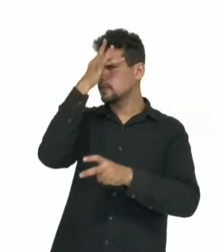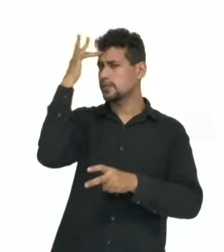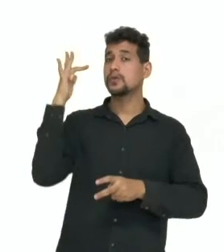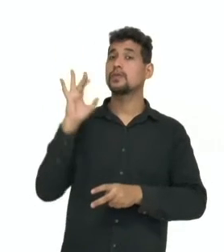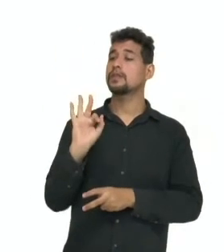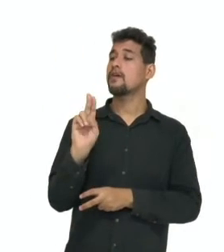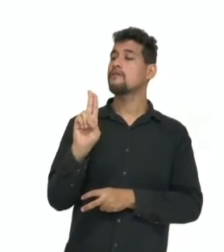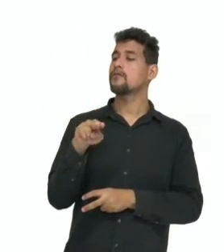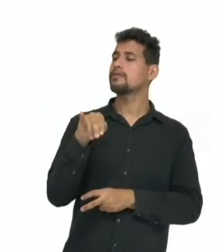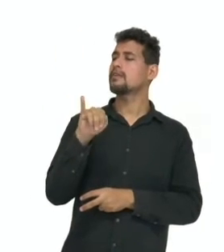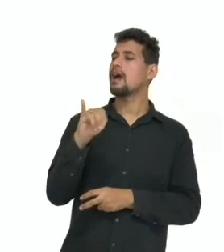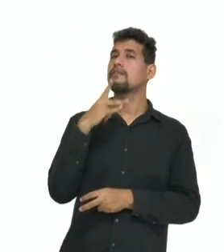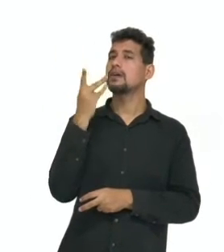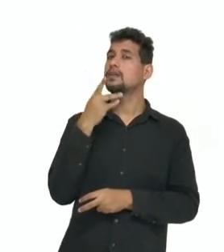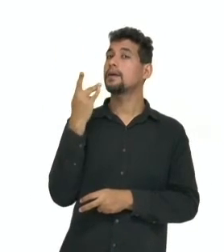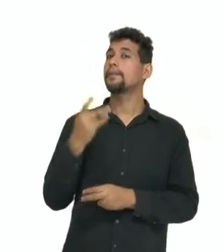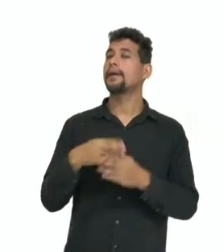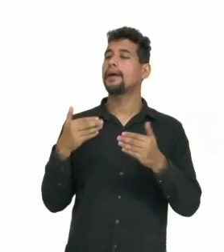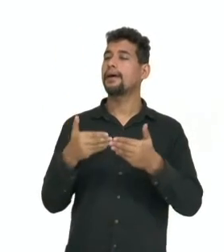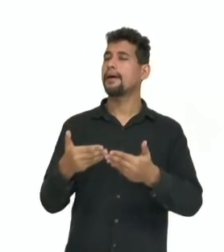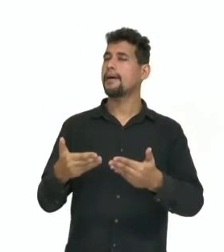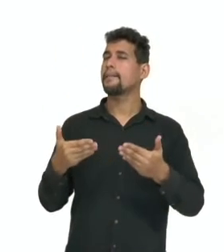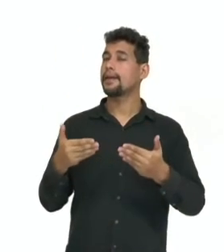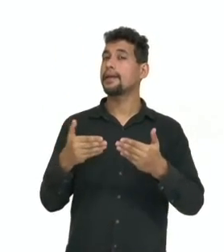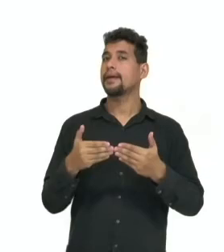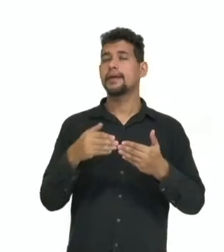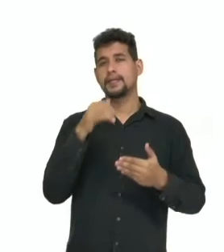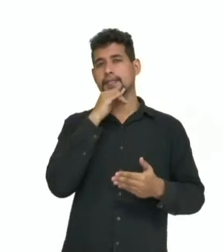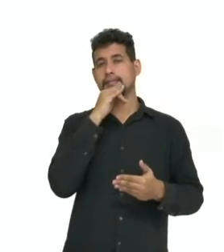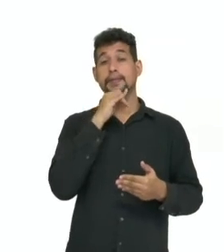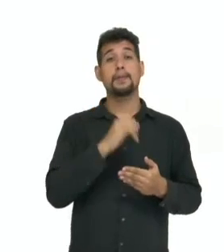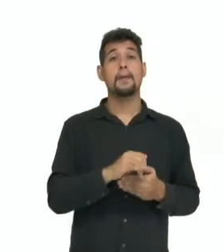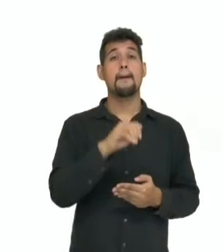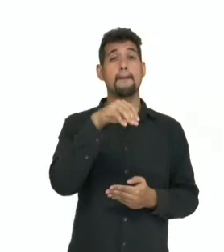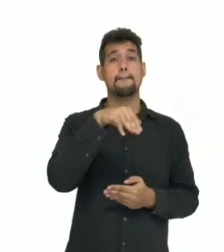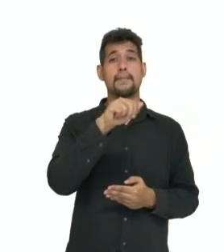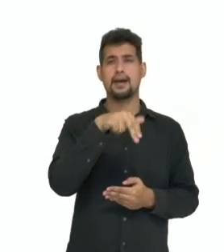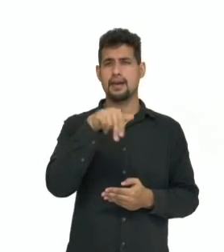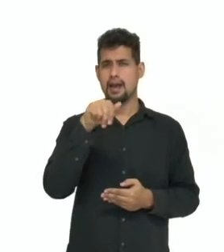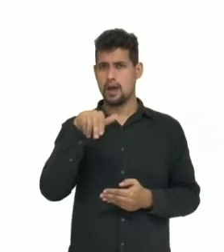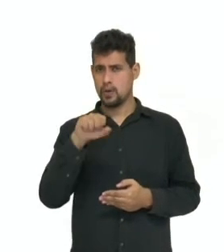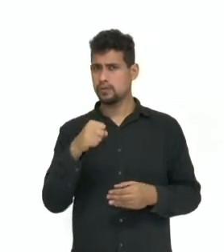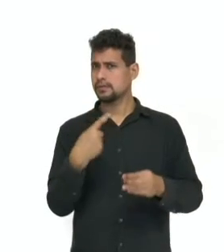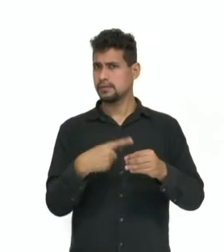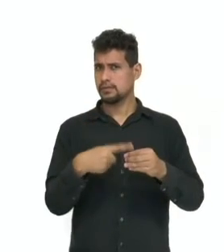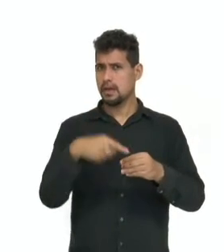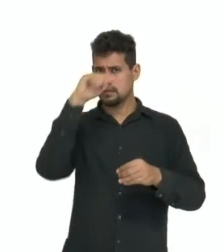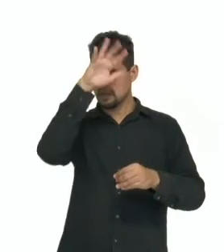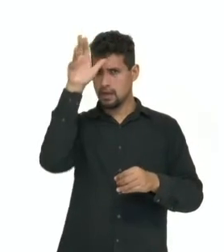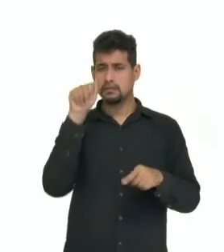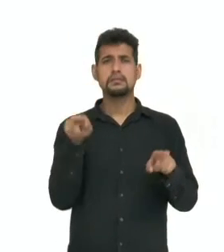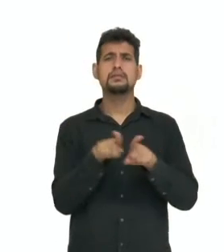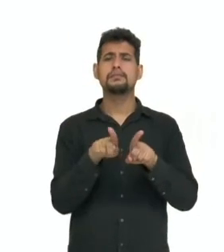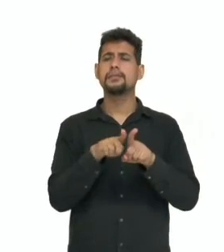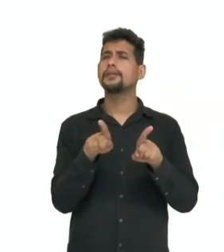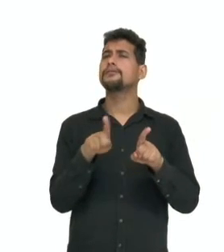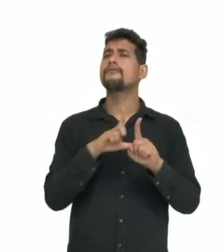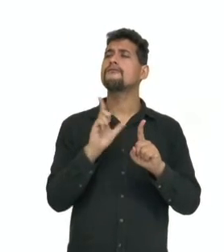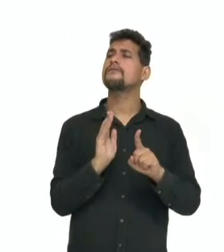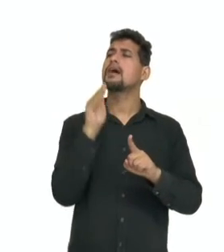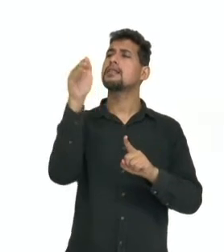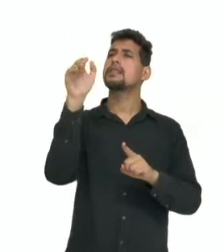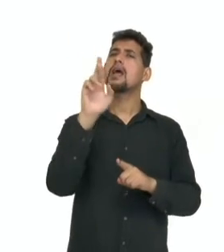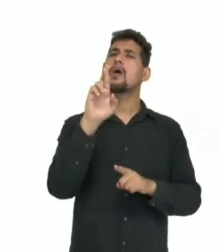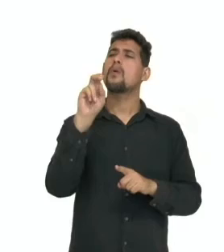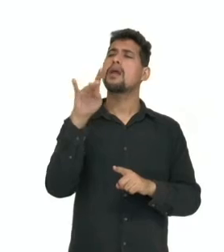FUNAI contar que para abrir o trecho que liga Manaus a Boa Vista, os soldados tinham atirado nos Waimiri Atroari e